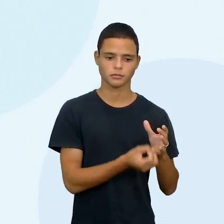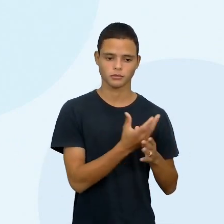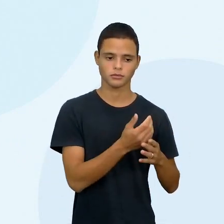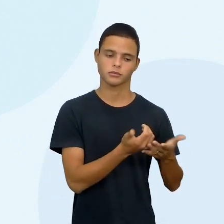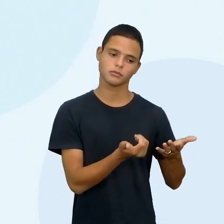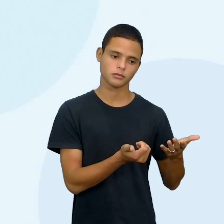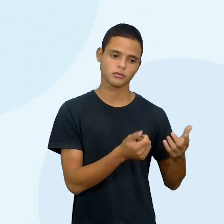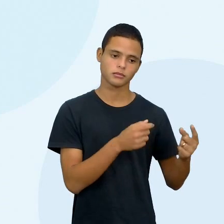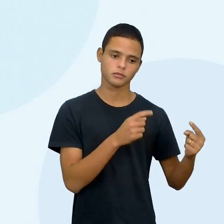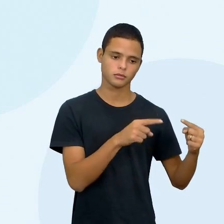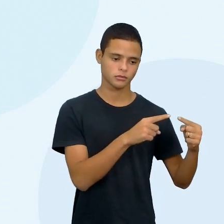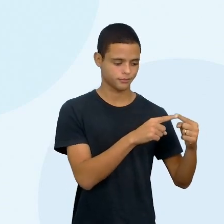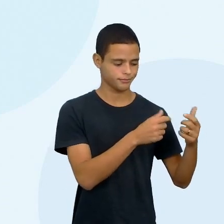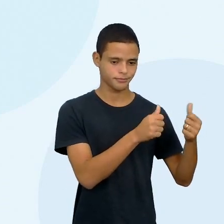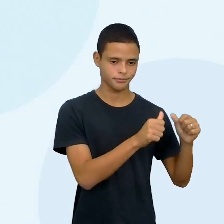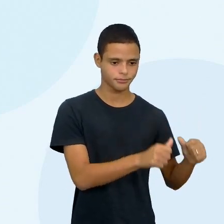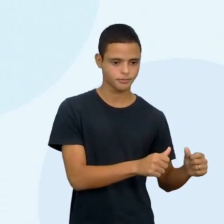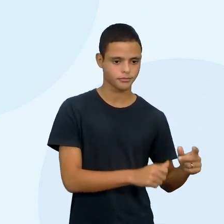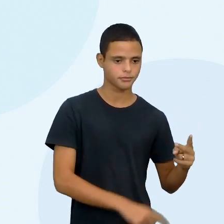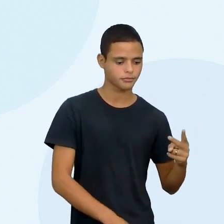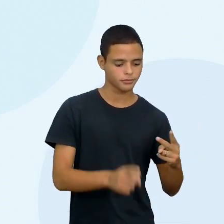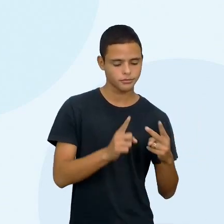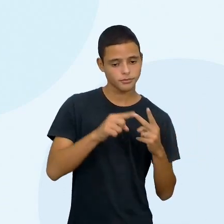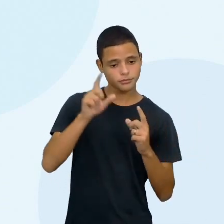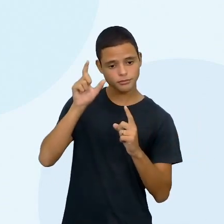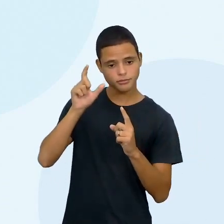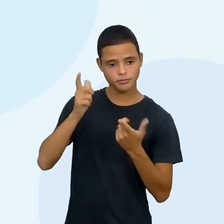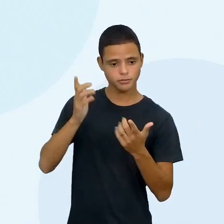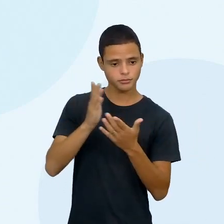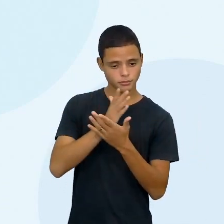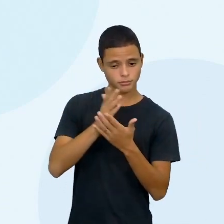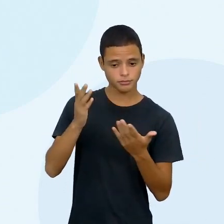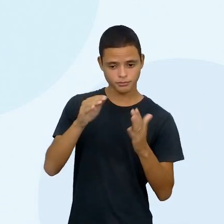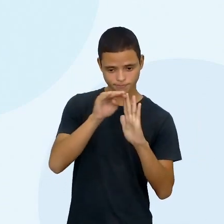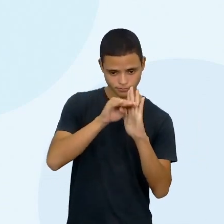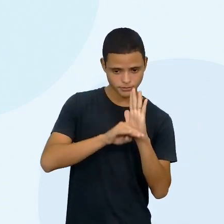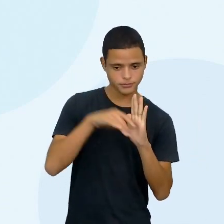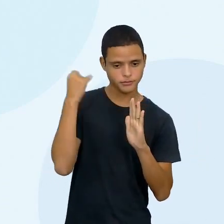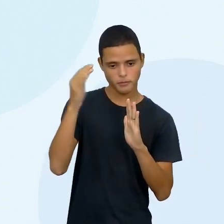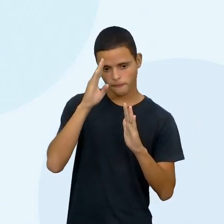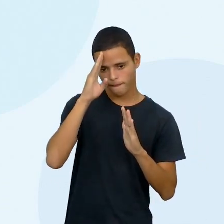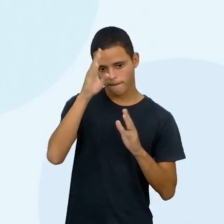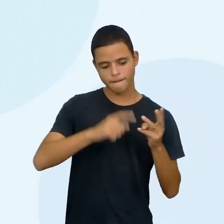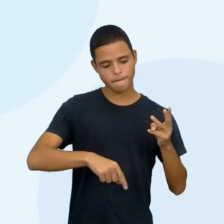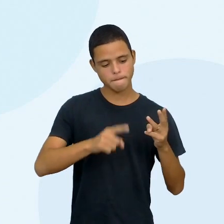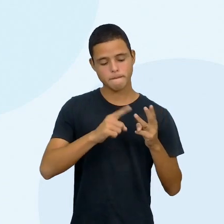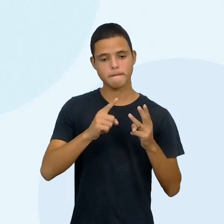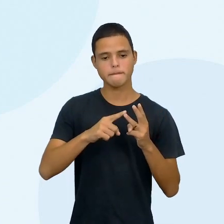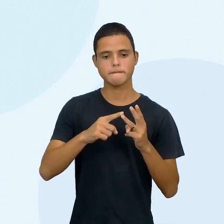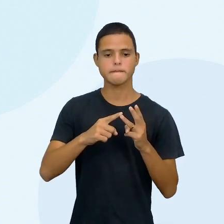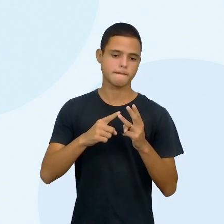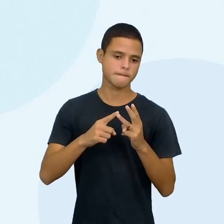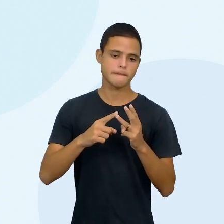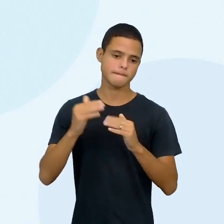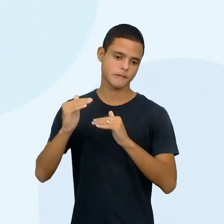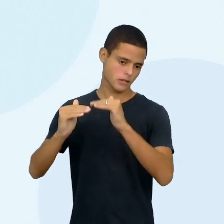tarefa, que é objeto de avaliação, os critérios, que é importantíssimo, os níveis de